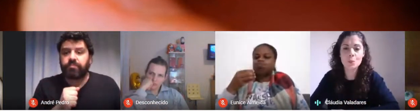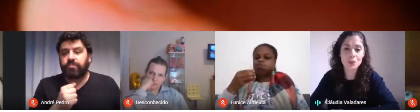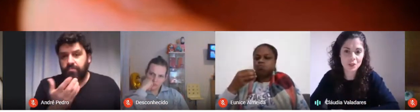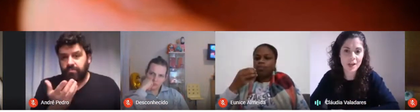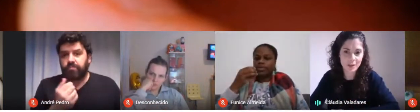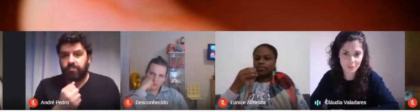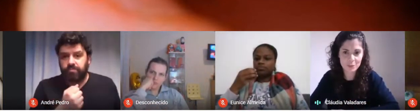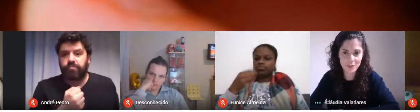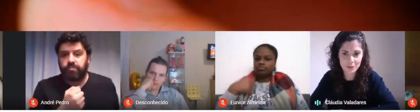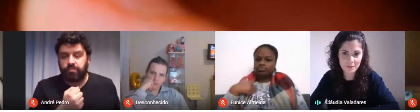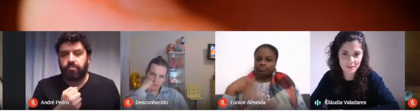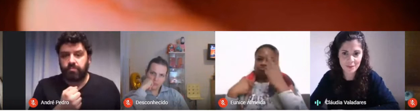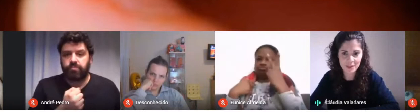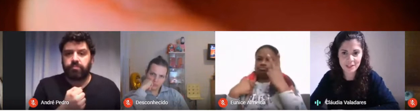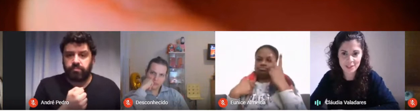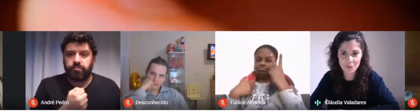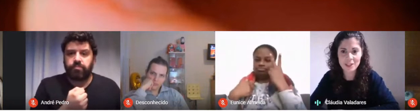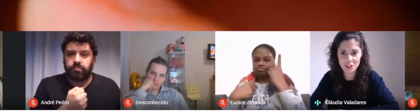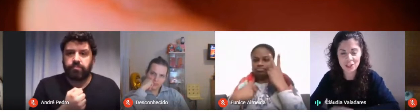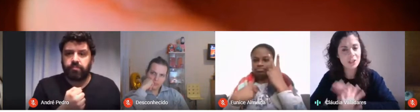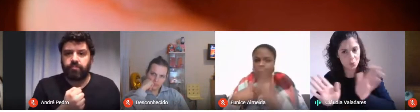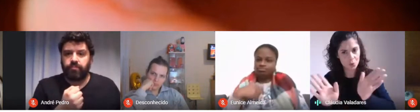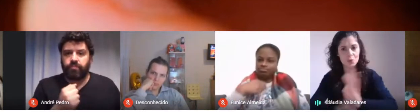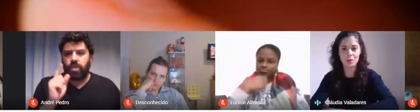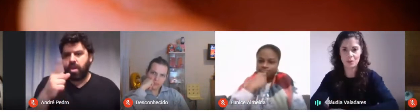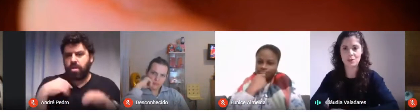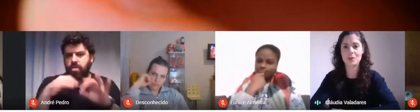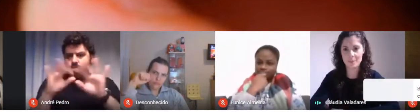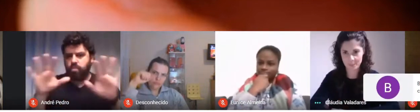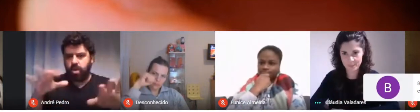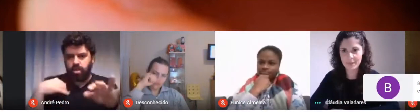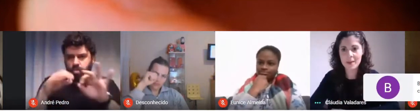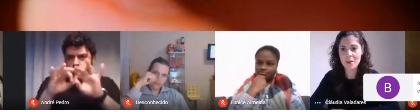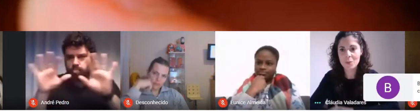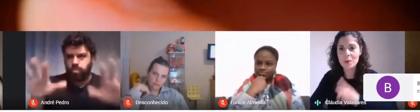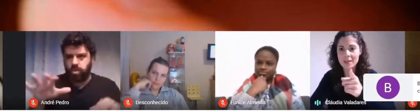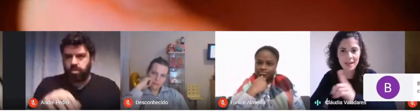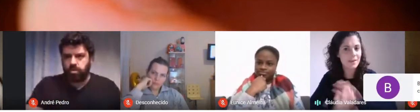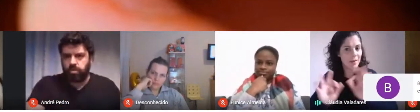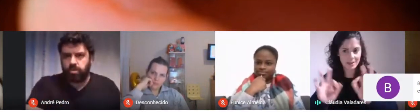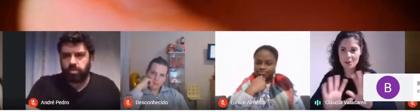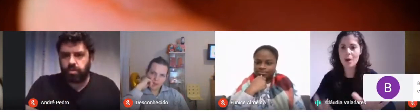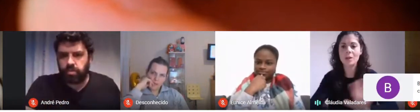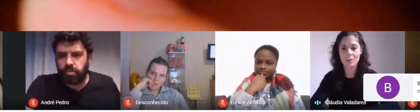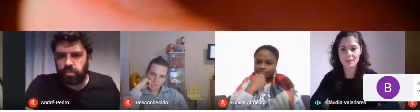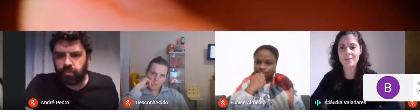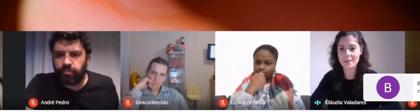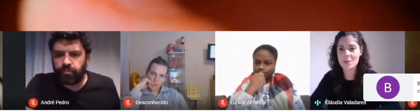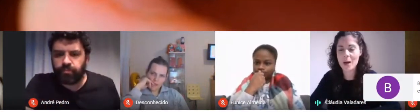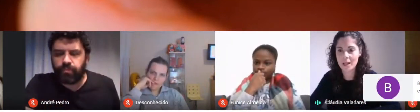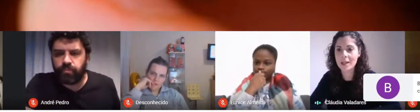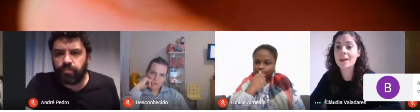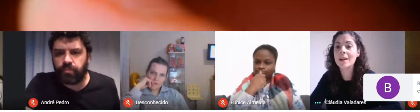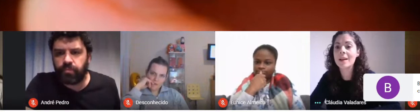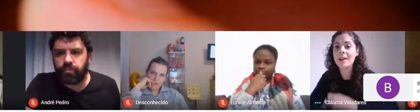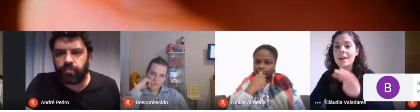e bochechar. Portanto, eu creio que seja o elixir, as duas coisas. Sim, O exatamente. André faz igual, o André faz